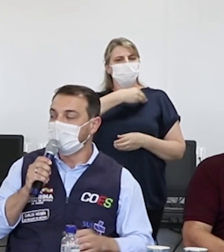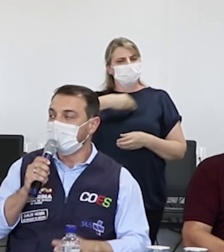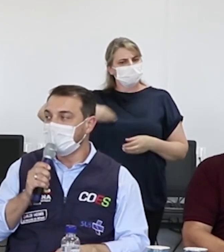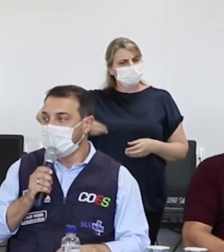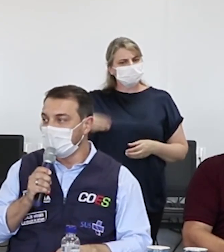resposta